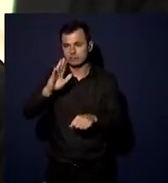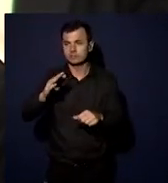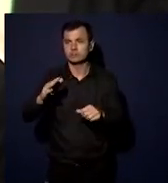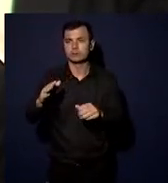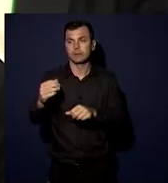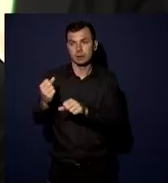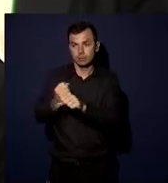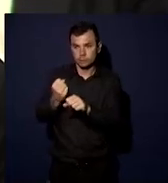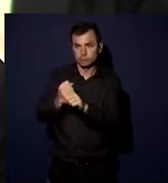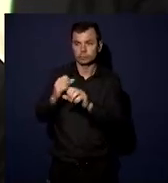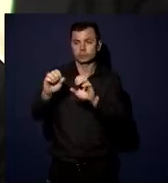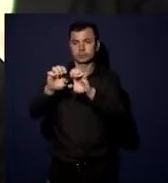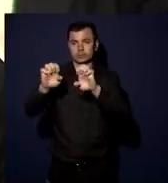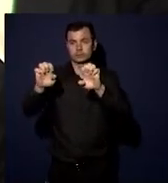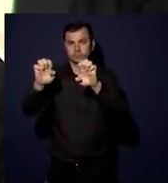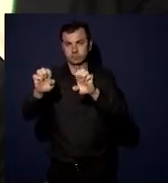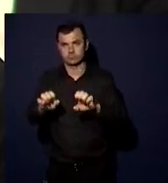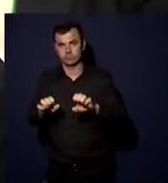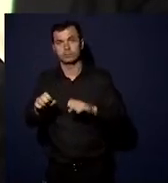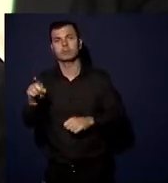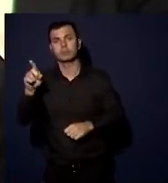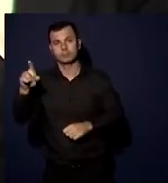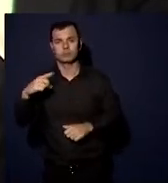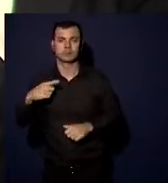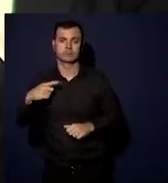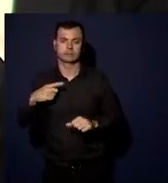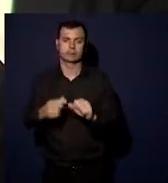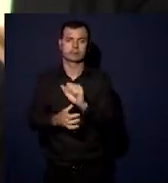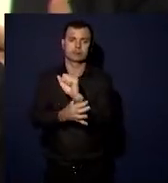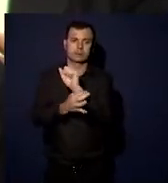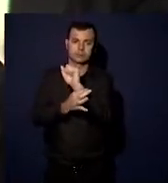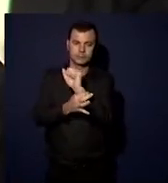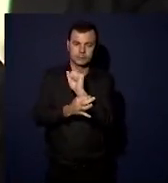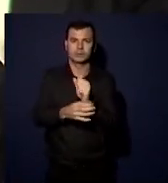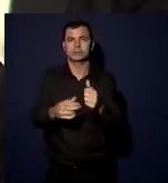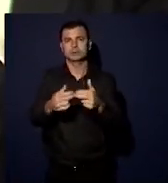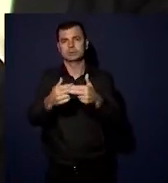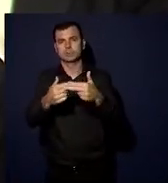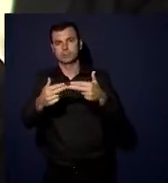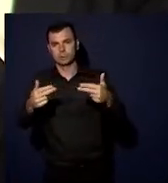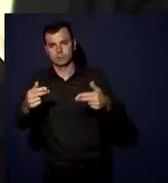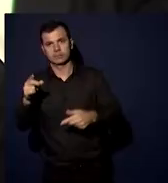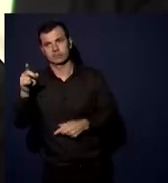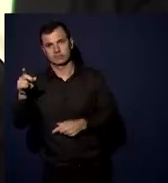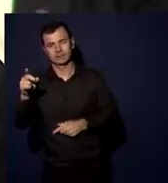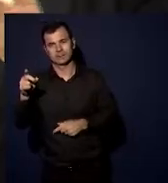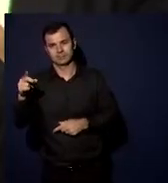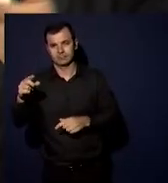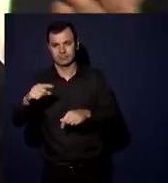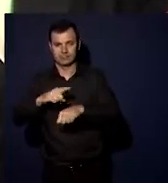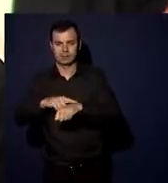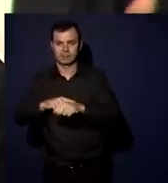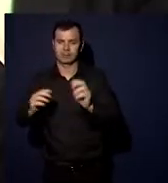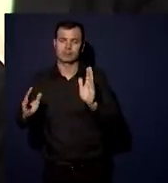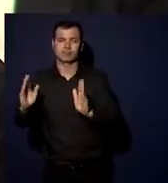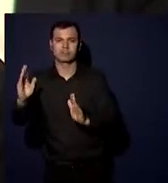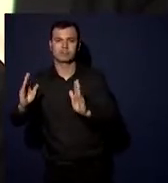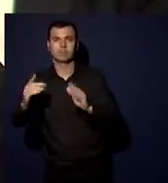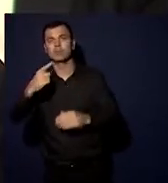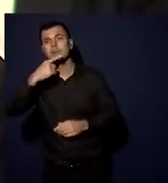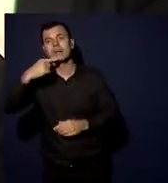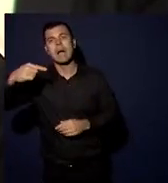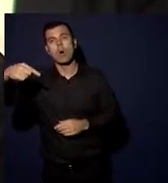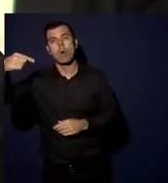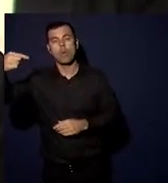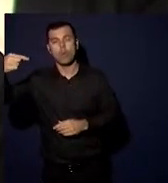permitiu a ela né garantir a segurança de suprimento durante esse período em que a Rússia acabou não não